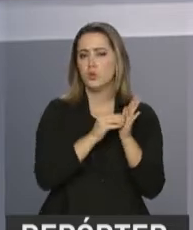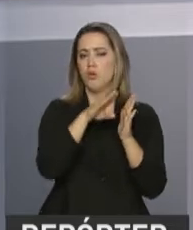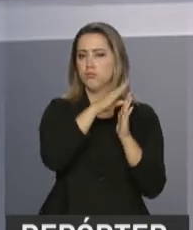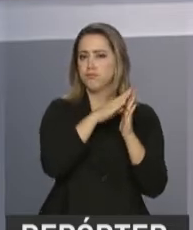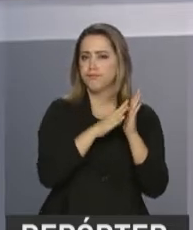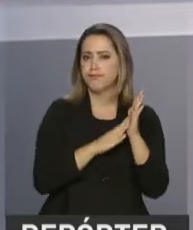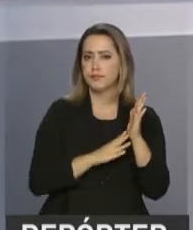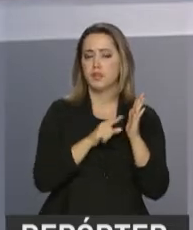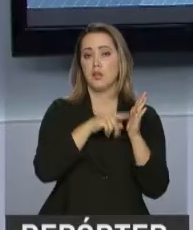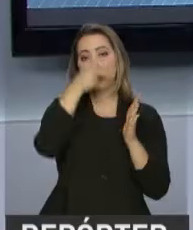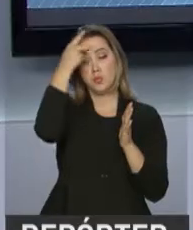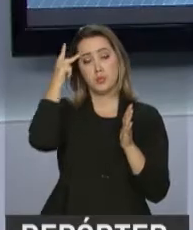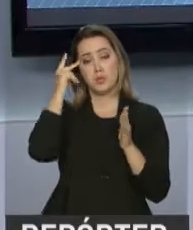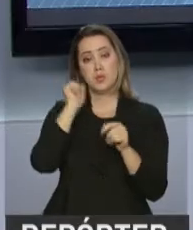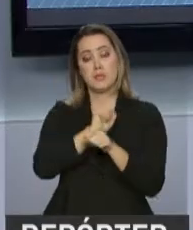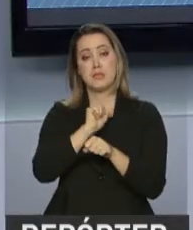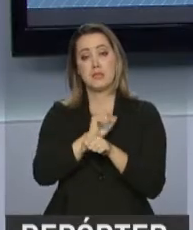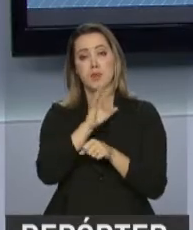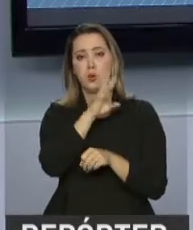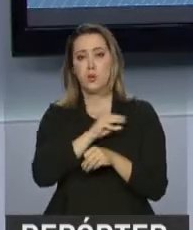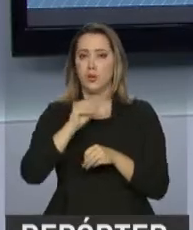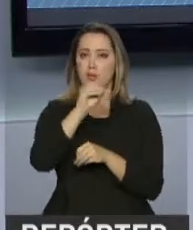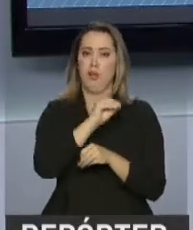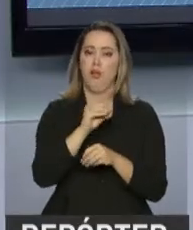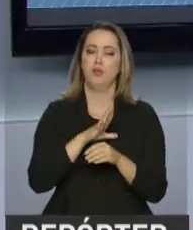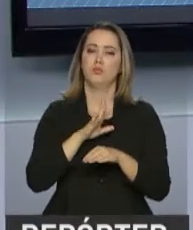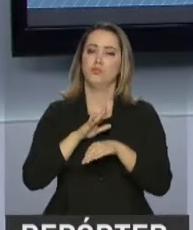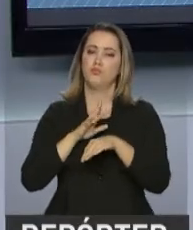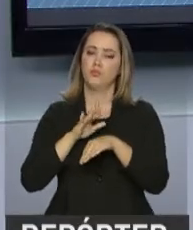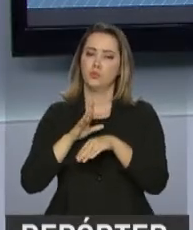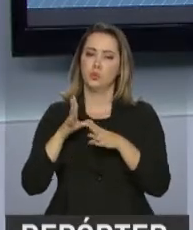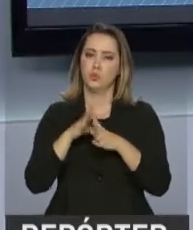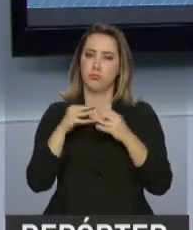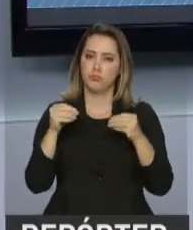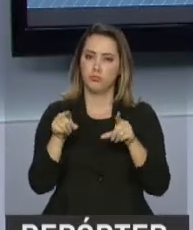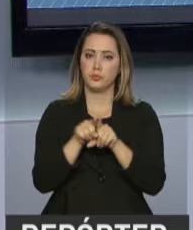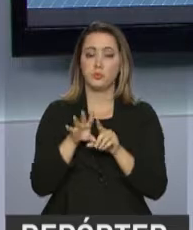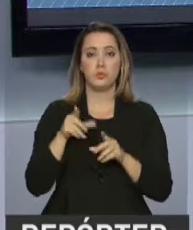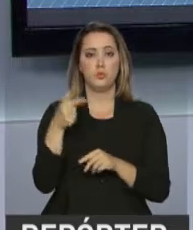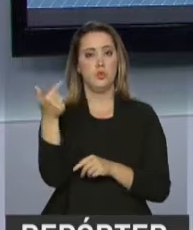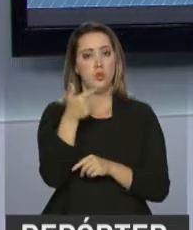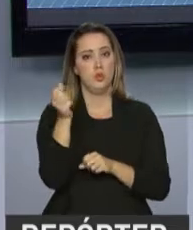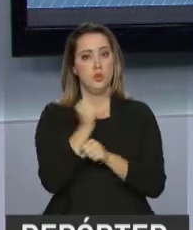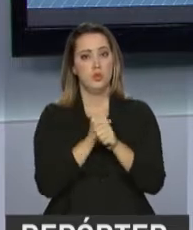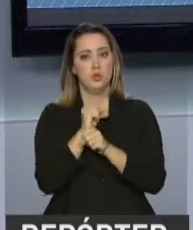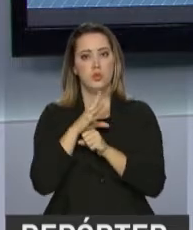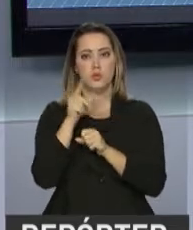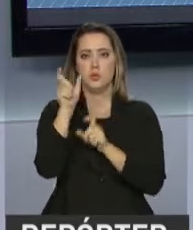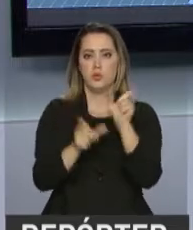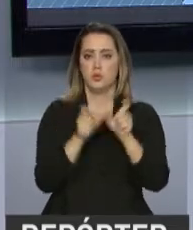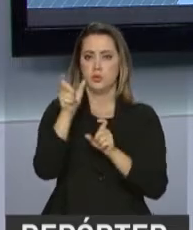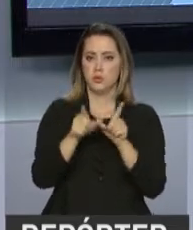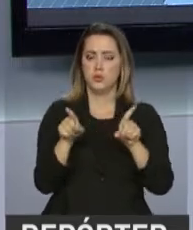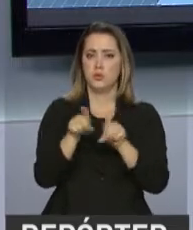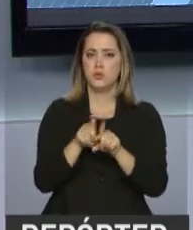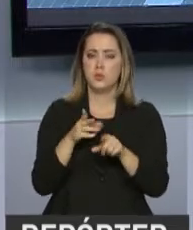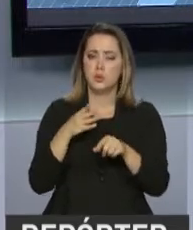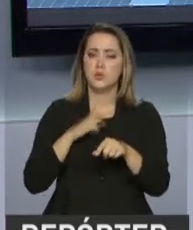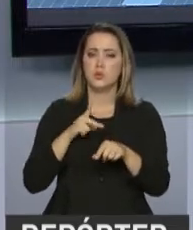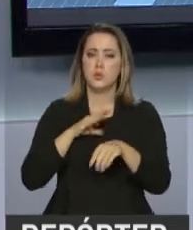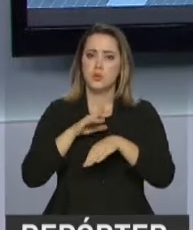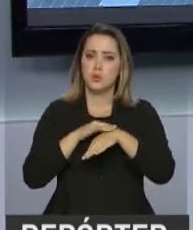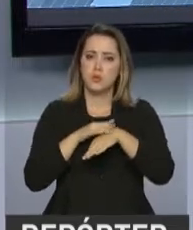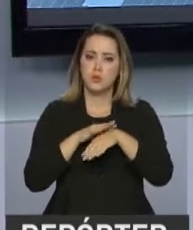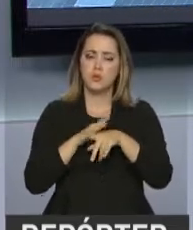de hepatite C. E em 2 anos, todos os pacientes diagnosticados com a doença, em qualquer estágio de comprometimento do